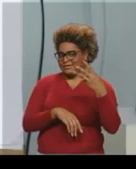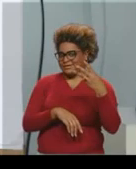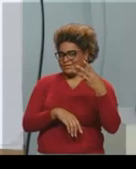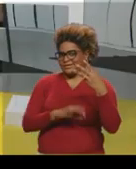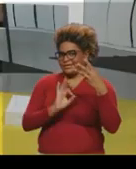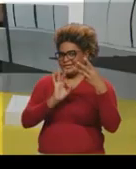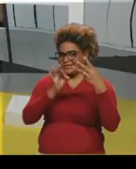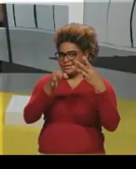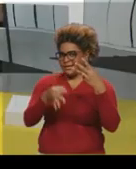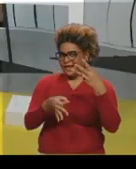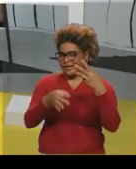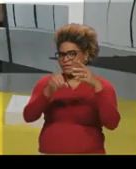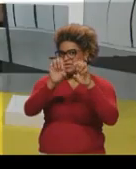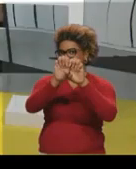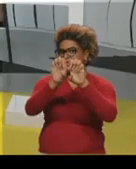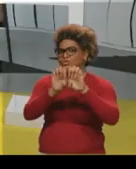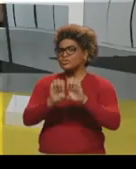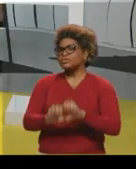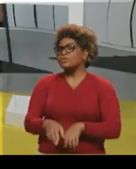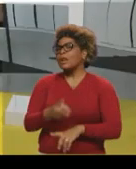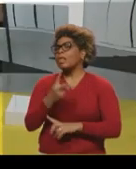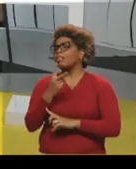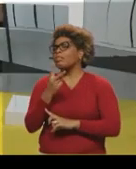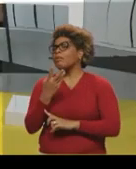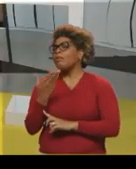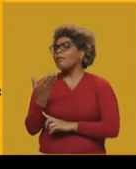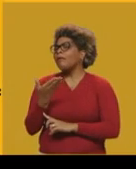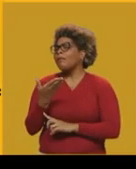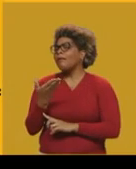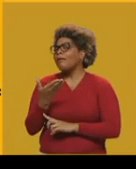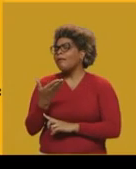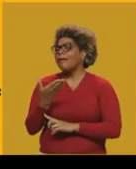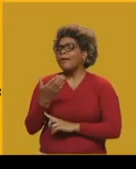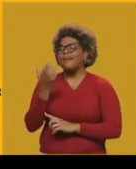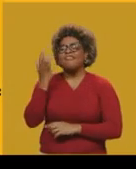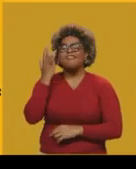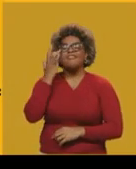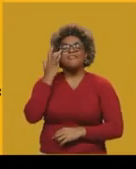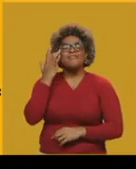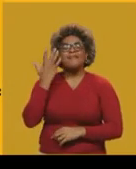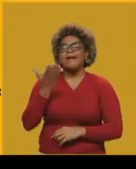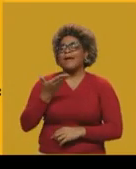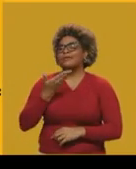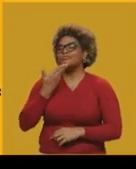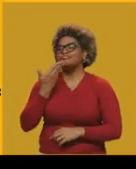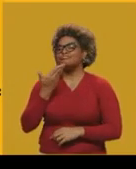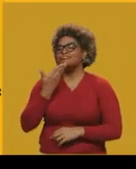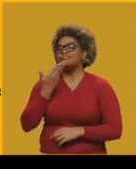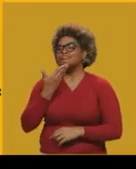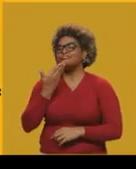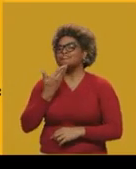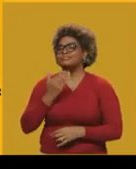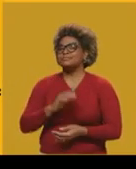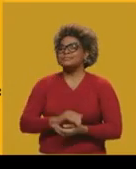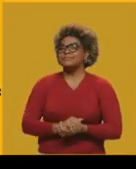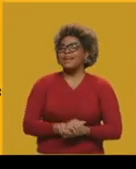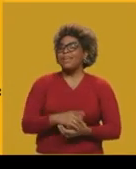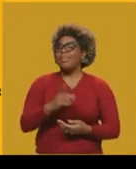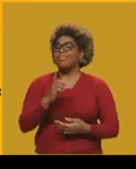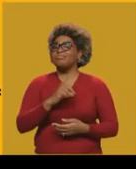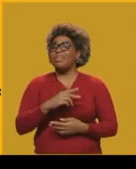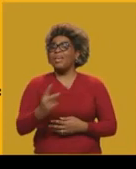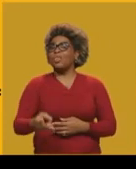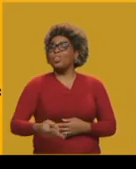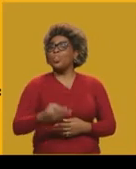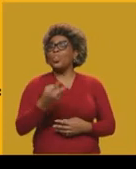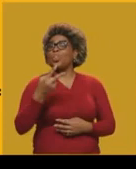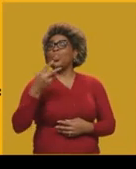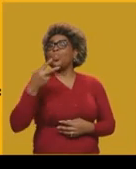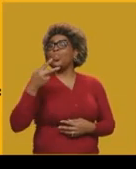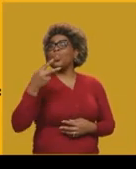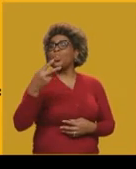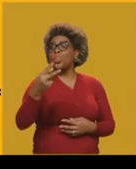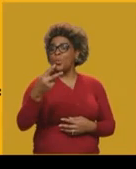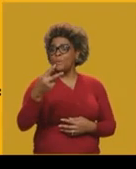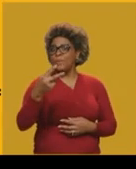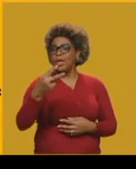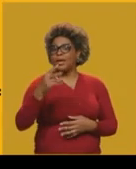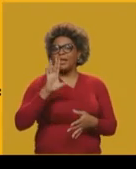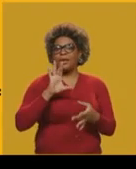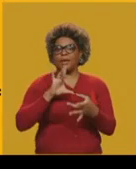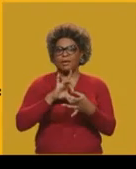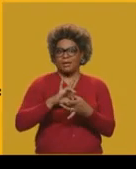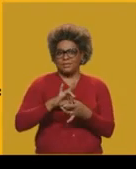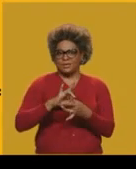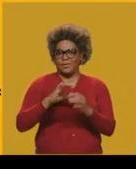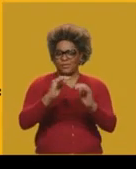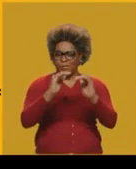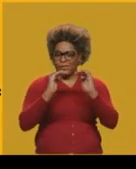Bom, estrutura 2 agora. Essa está mais fácil, né? Então, olha só, a dupla ligação ela está para baixo, mas ela tem que fazer